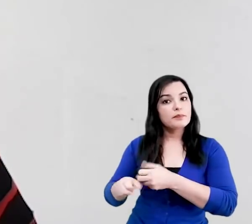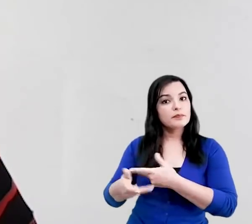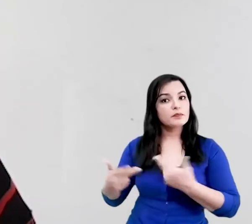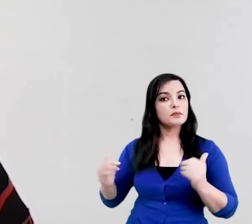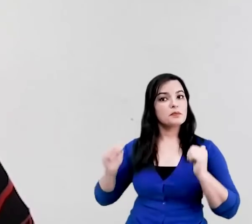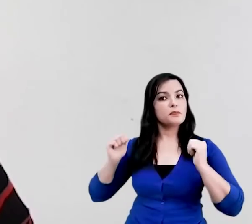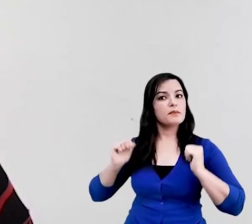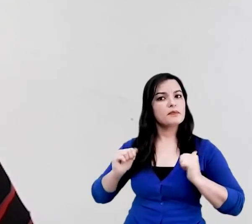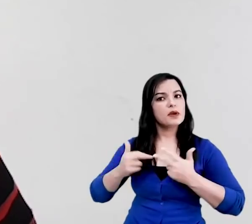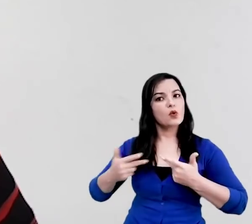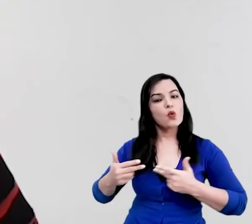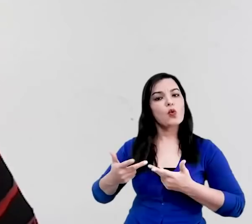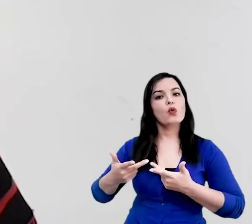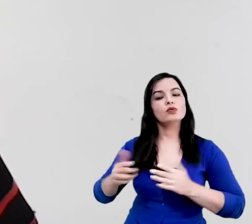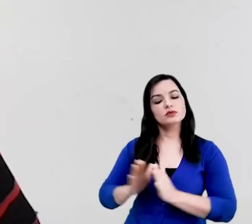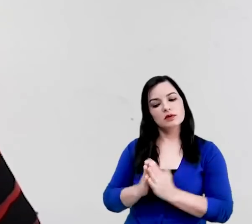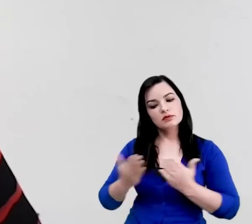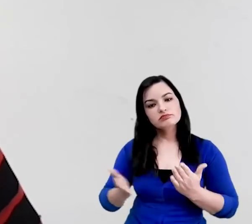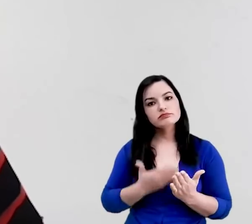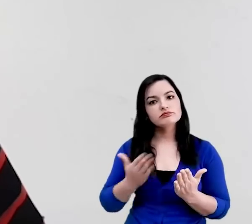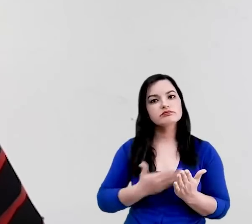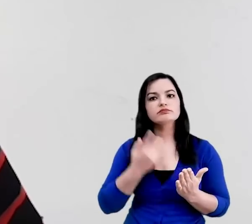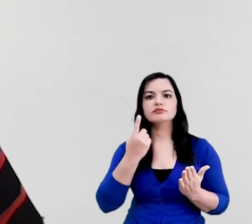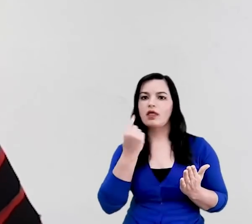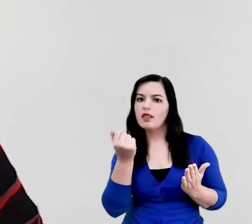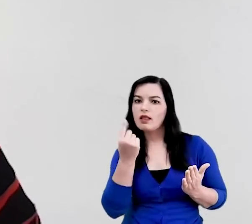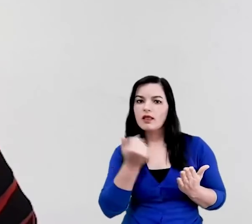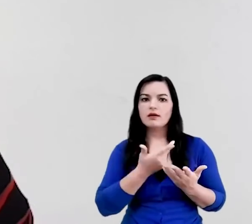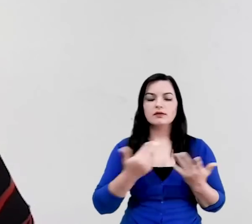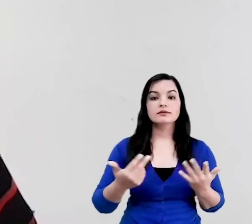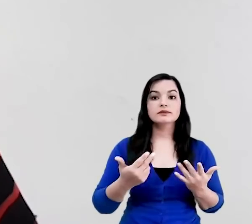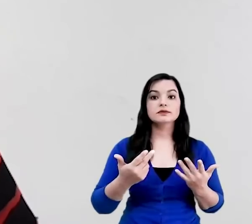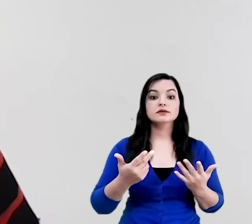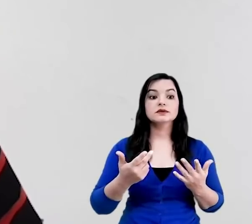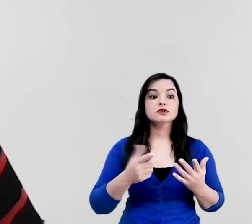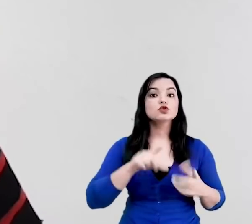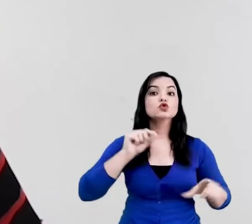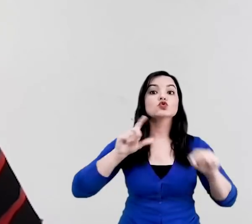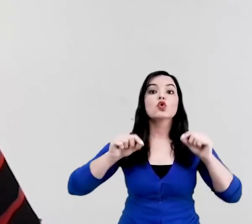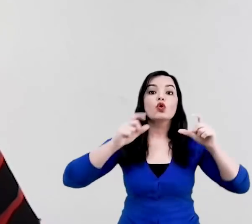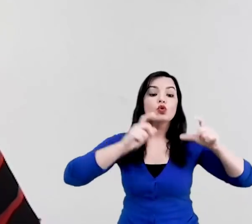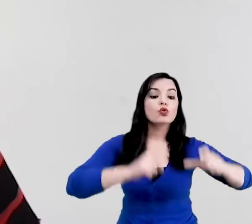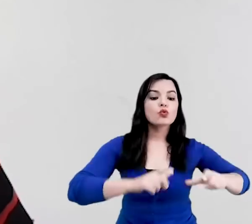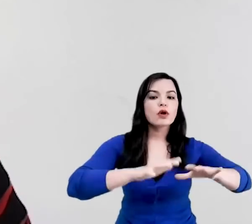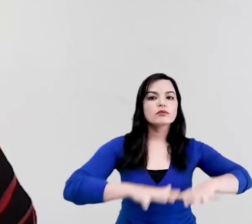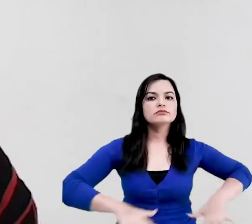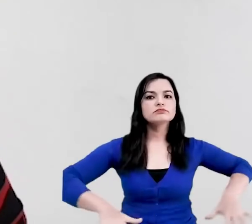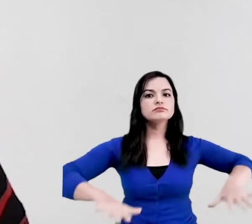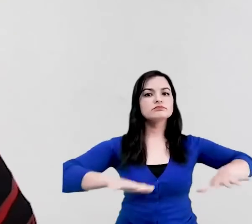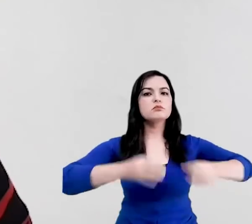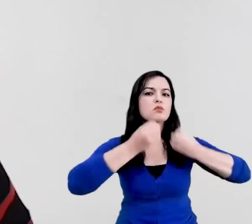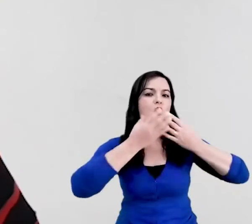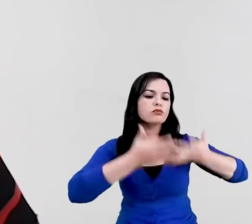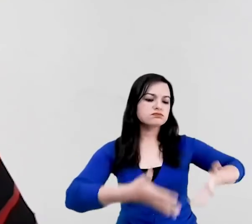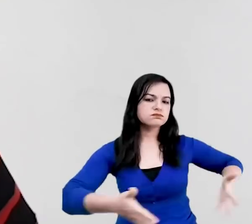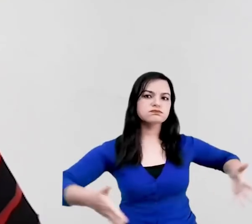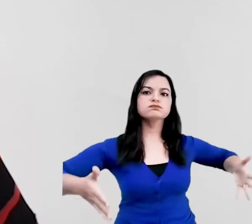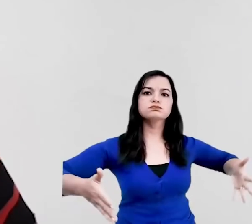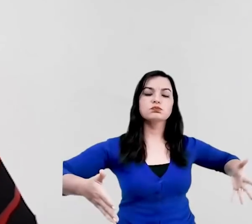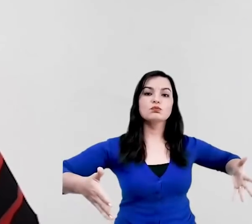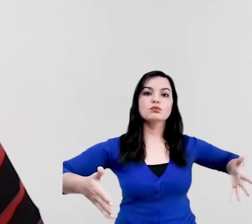local confortável, com um bom espaço para você desenvolver as atividades que precisa de